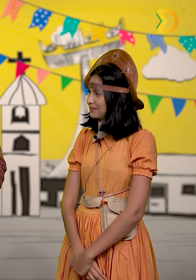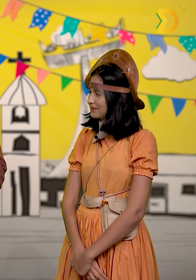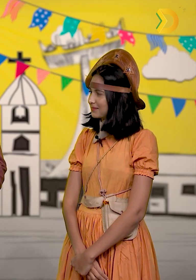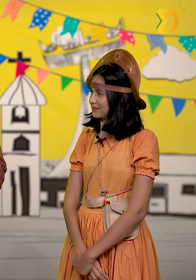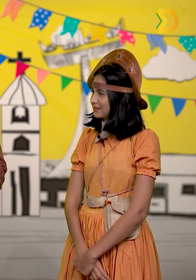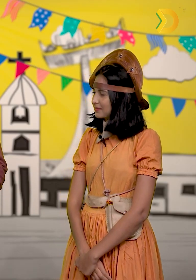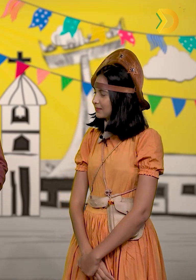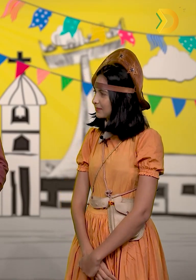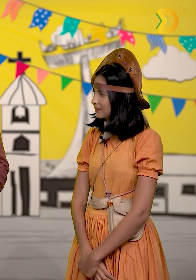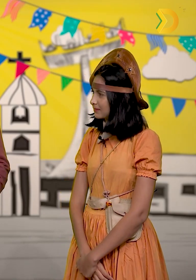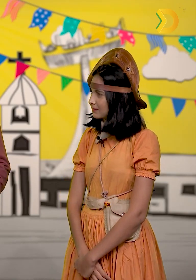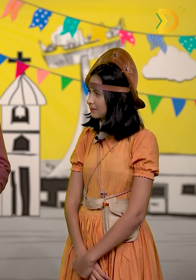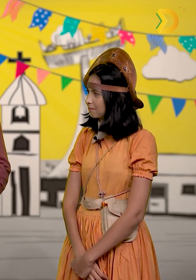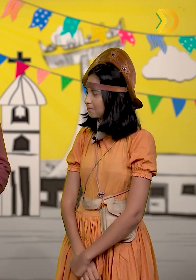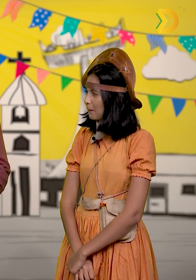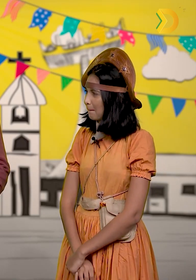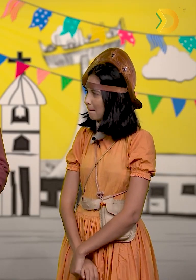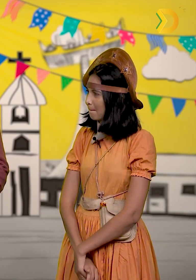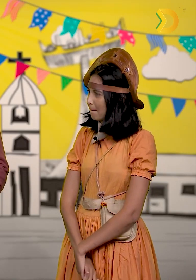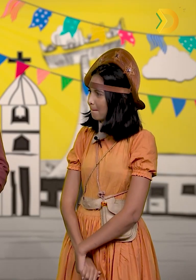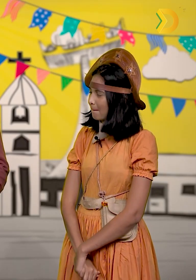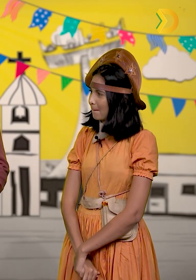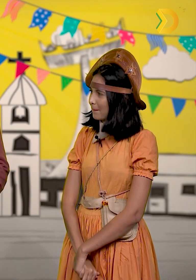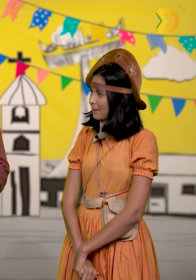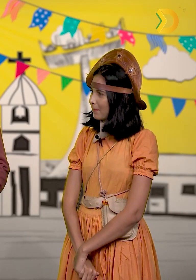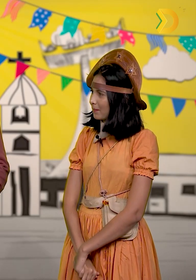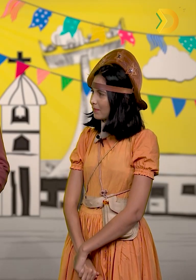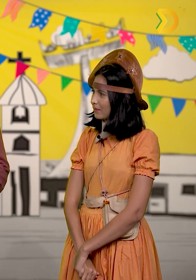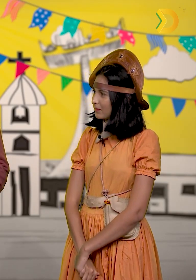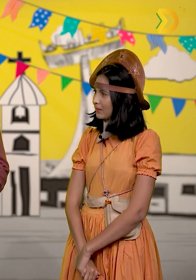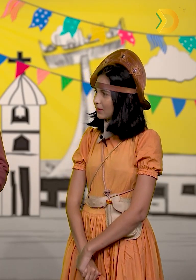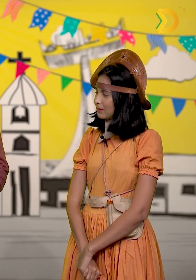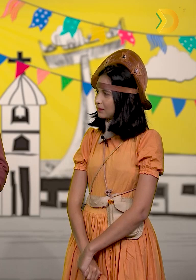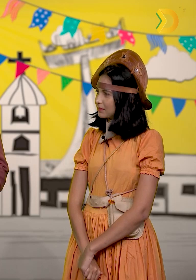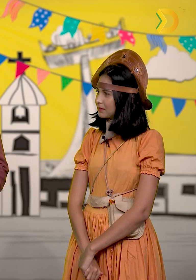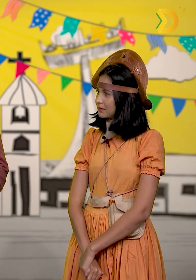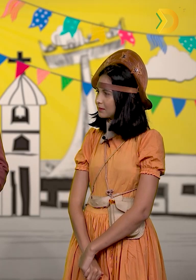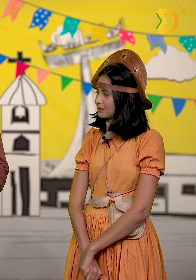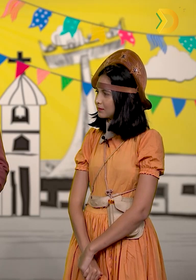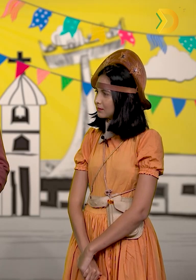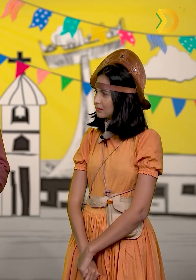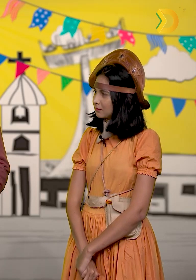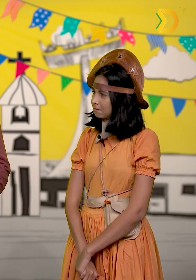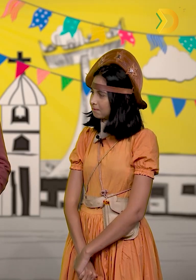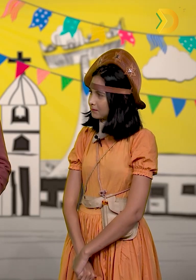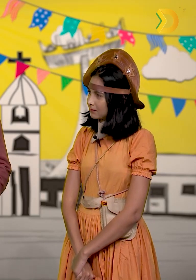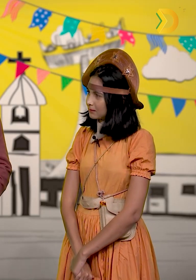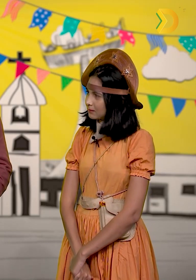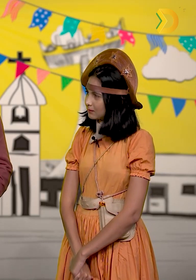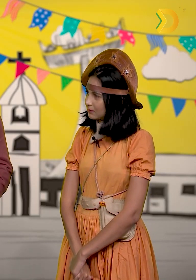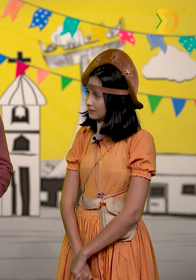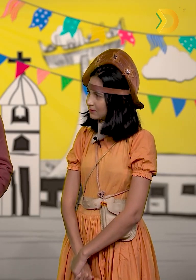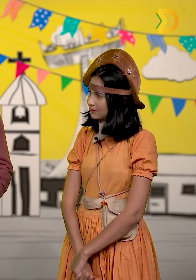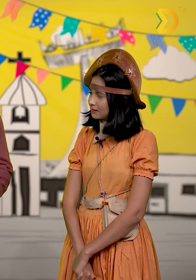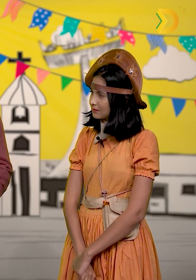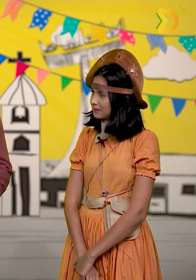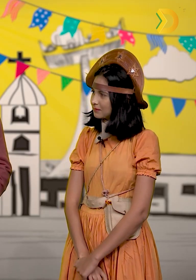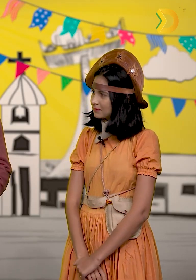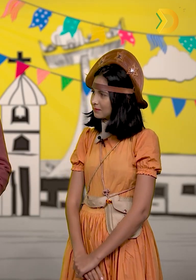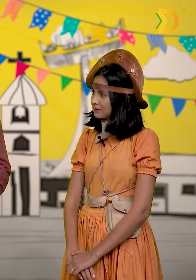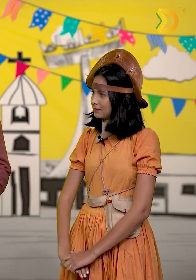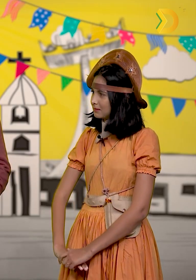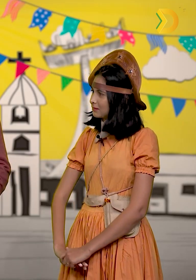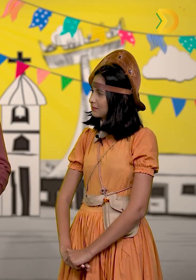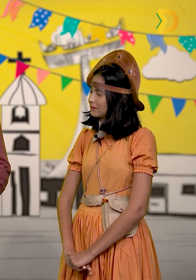Santa Maria. Eu queria que você explicasse o que, que a arte representa pra você, pra sua vida, pra você sair